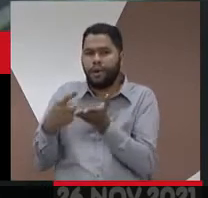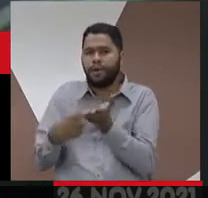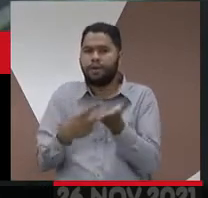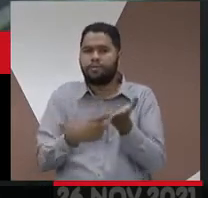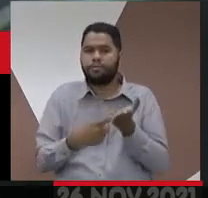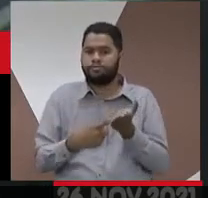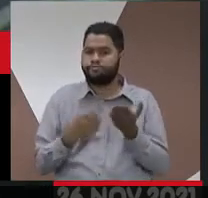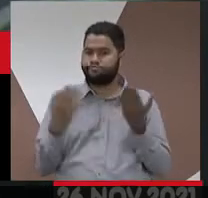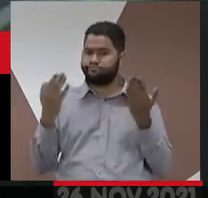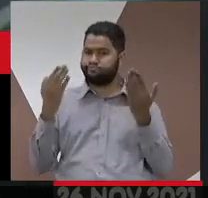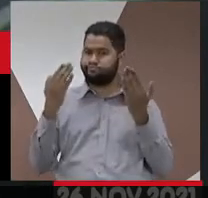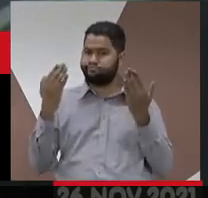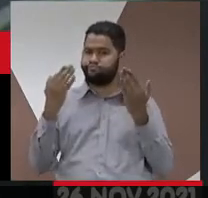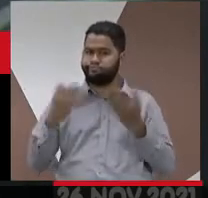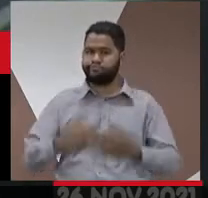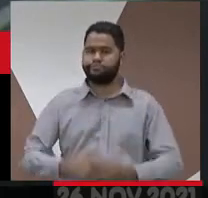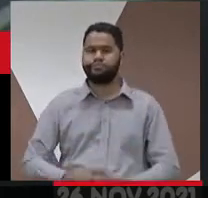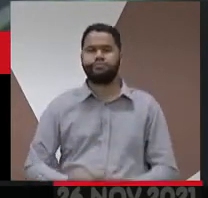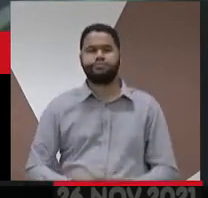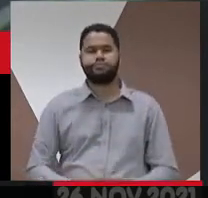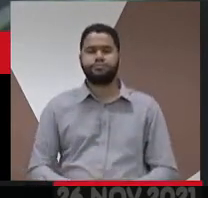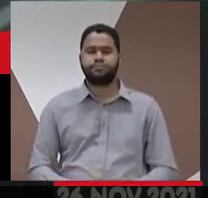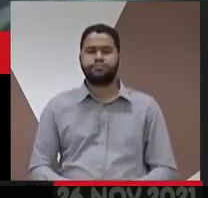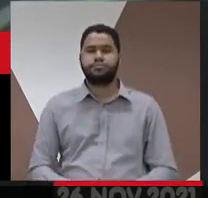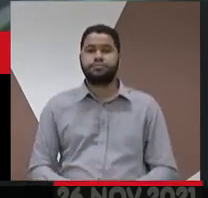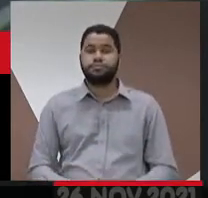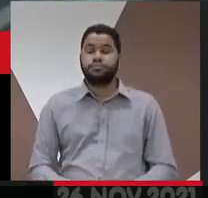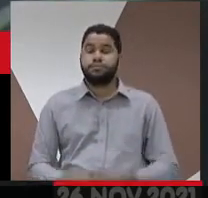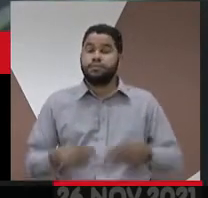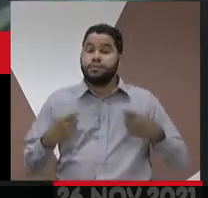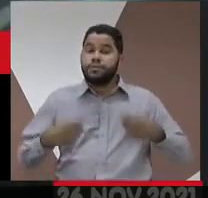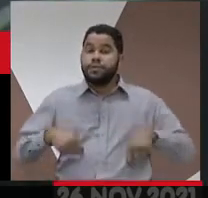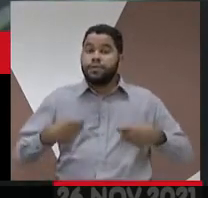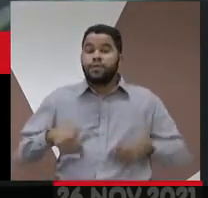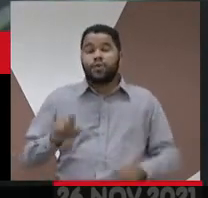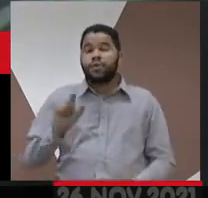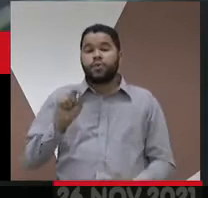é suspeito, né? Deveria ter